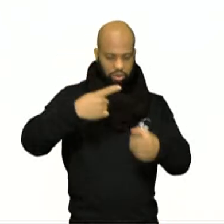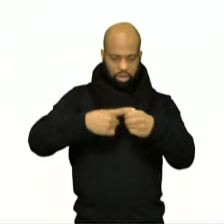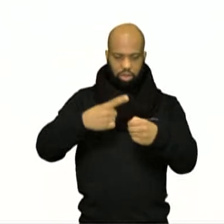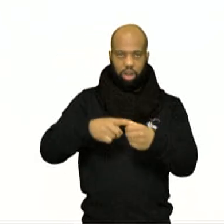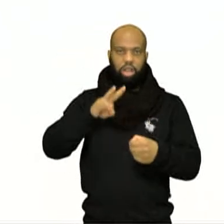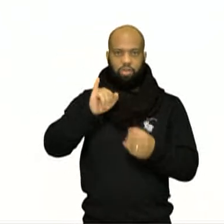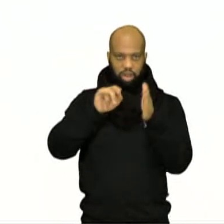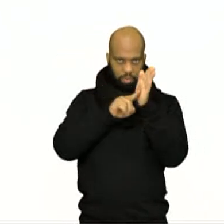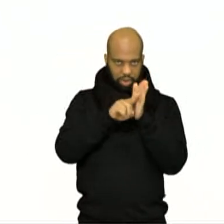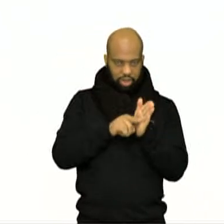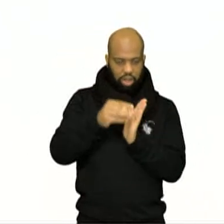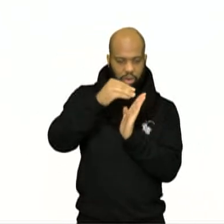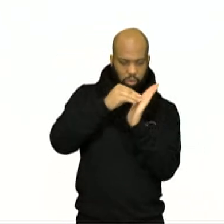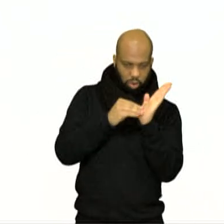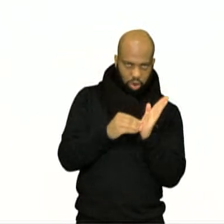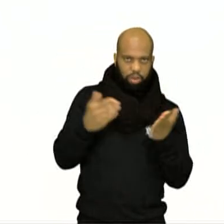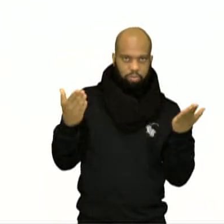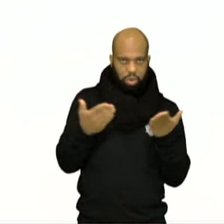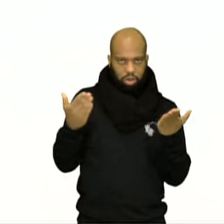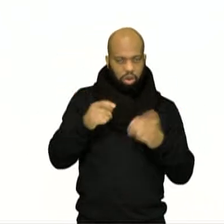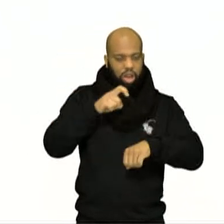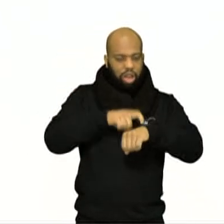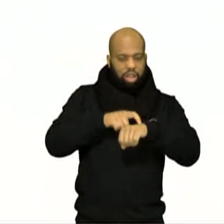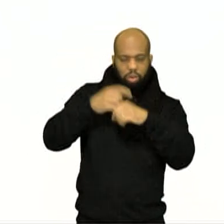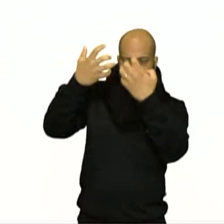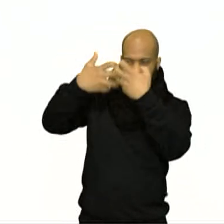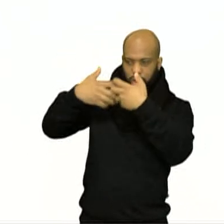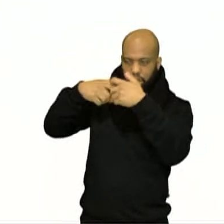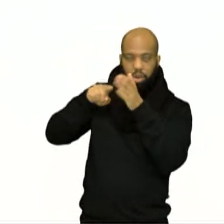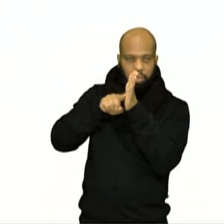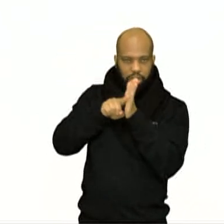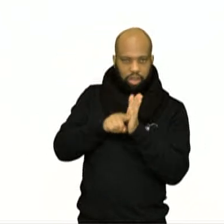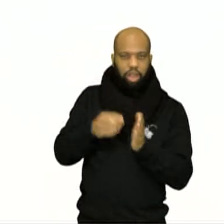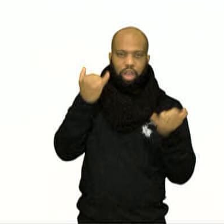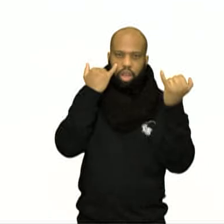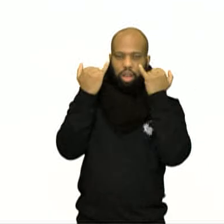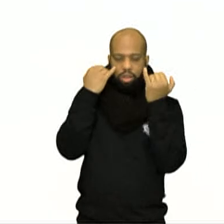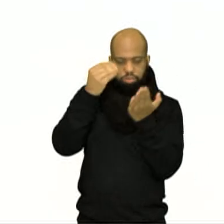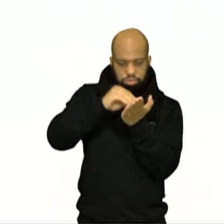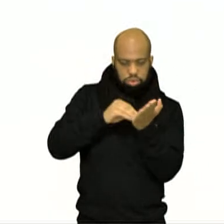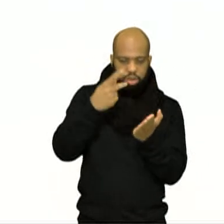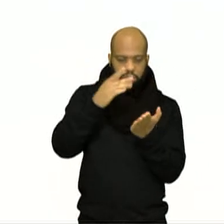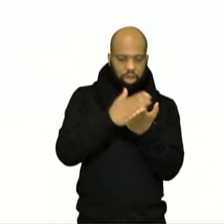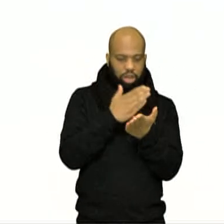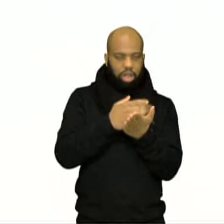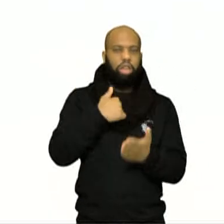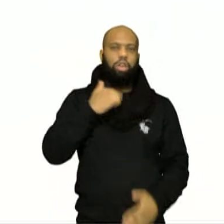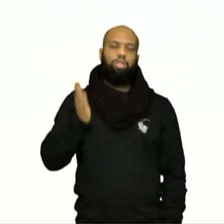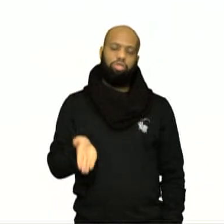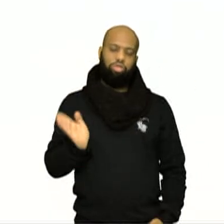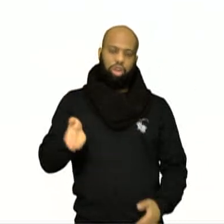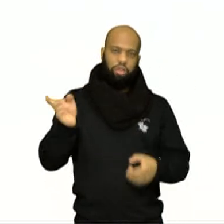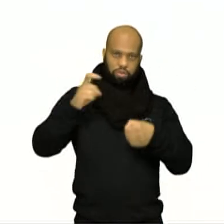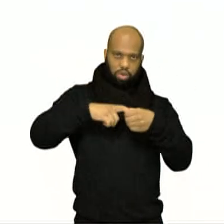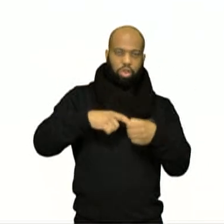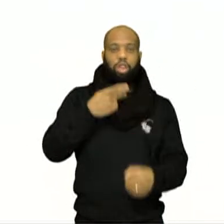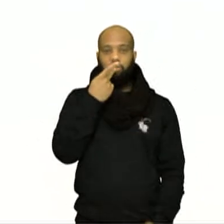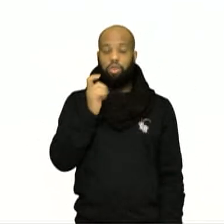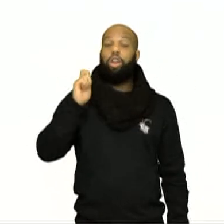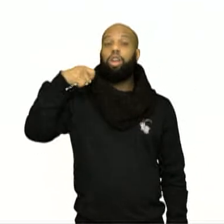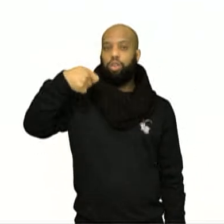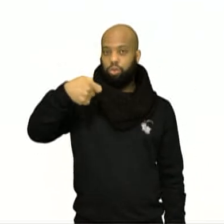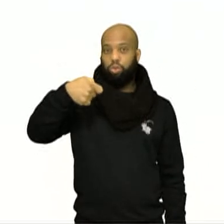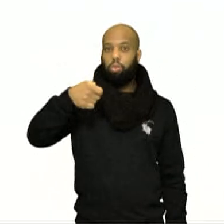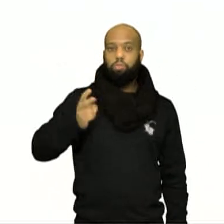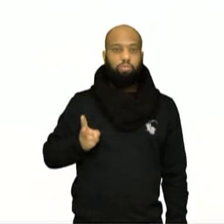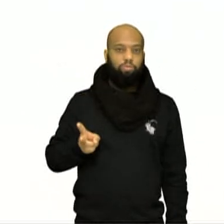sua cidade, certo? Vou deixar um tempinho para vocês pesquisarem essas informações aqui e já retornamos para falar um pouco